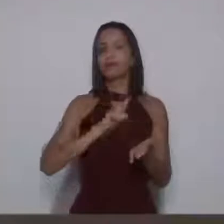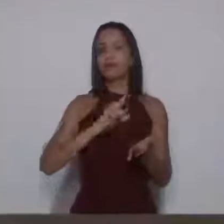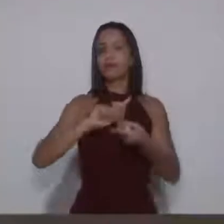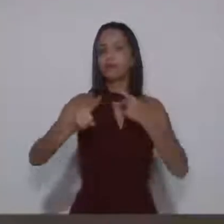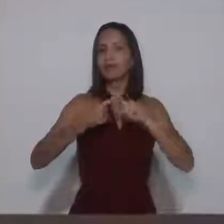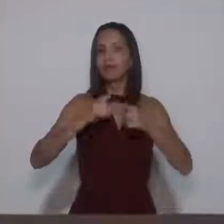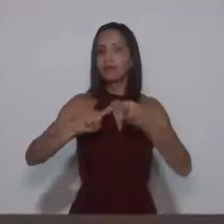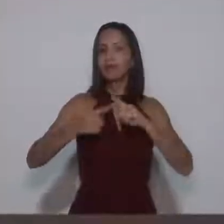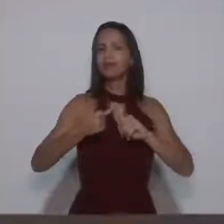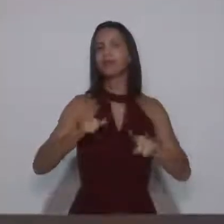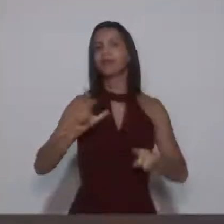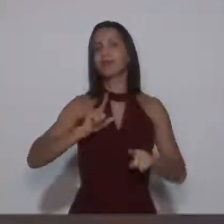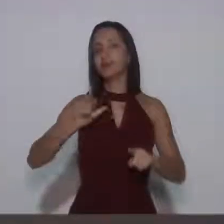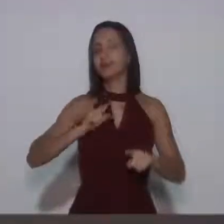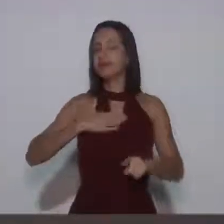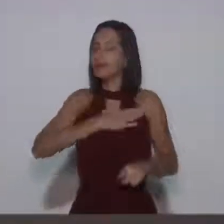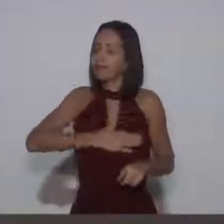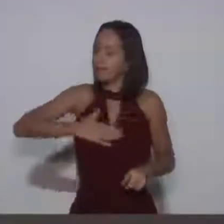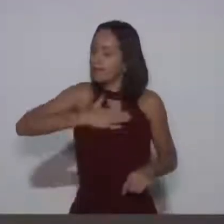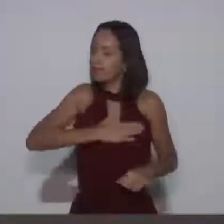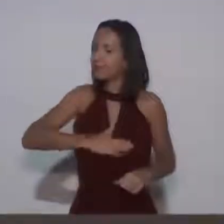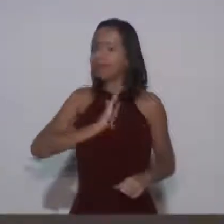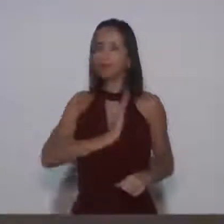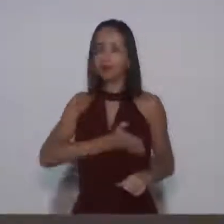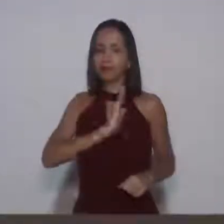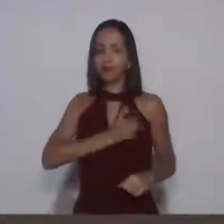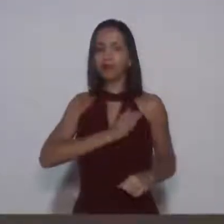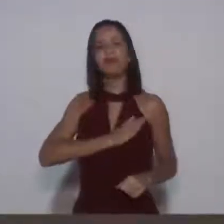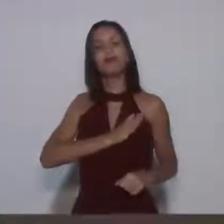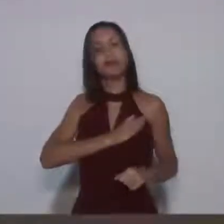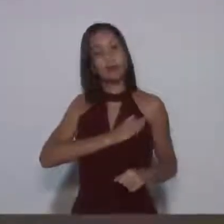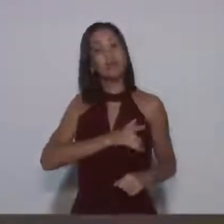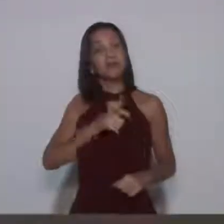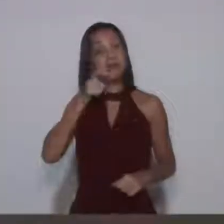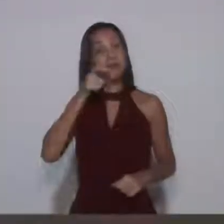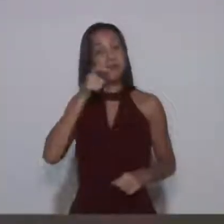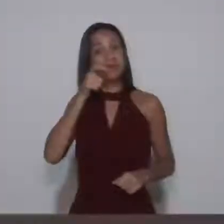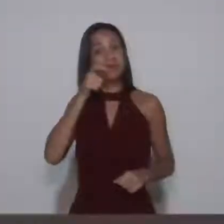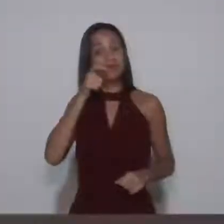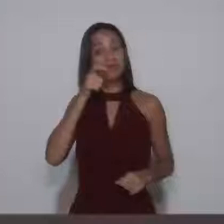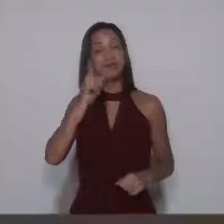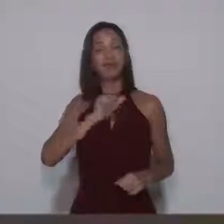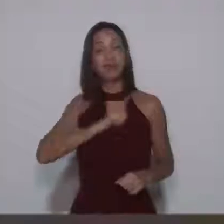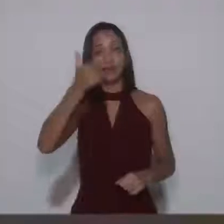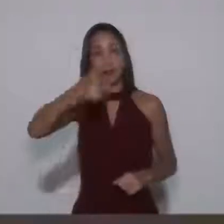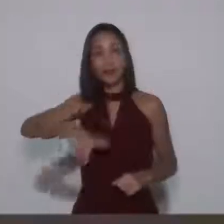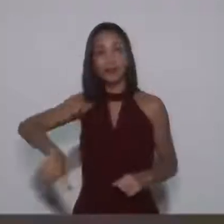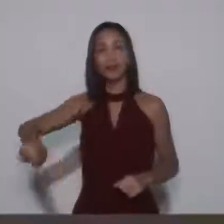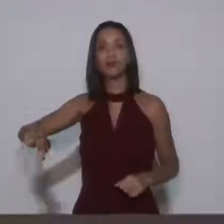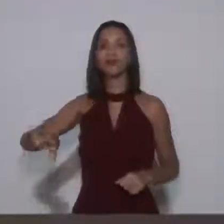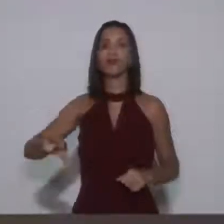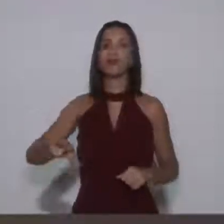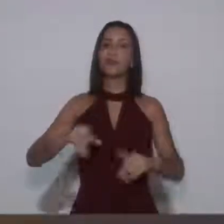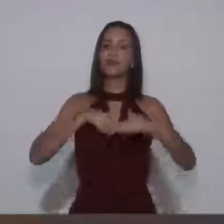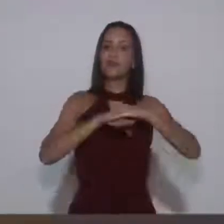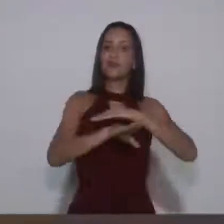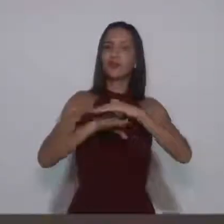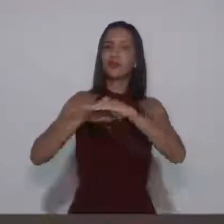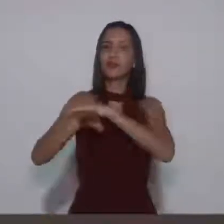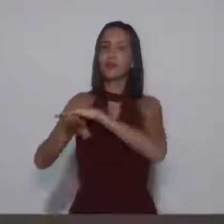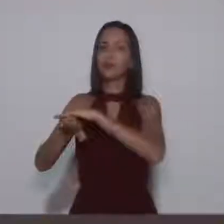coração, até porque eu acho muito interessante a volta da questão do